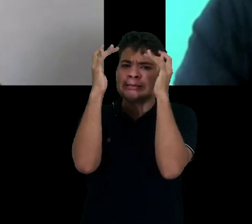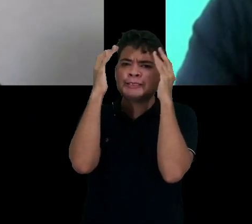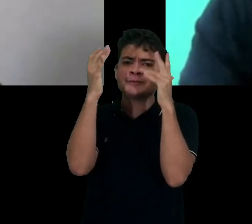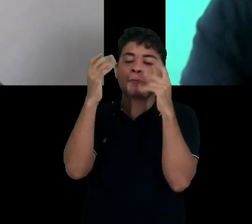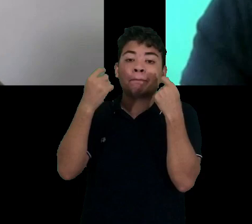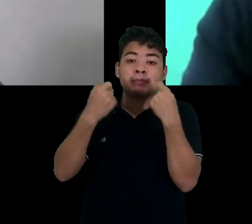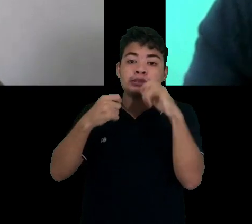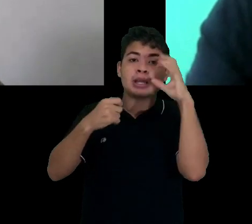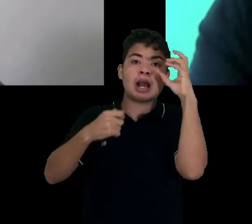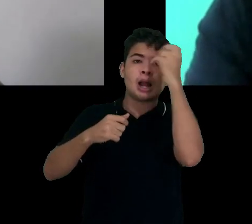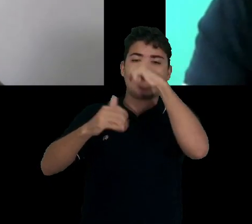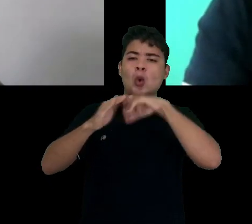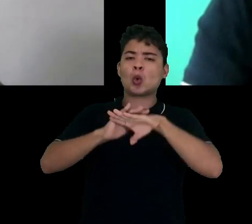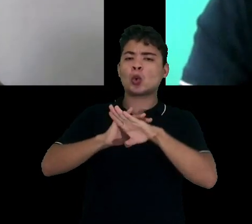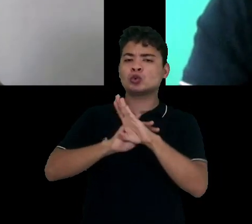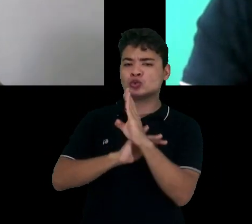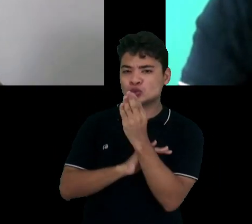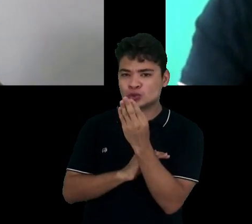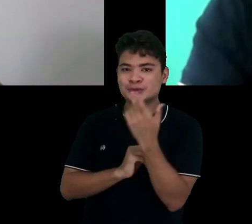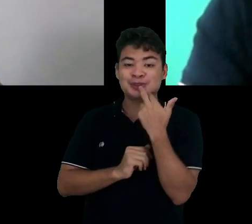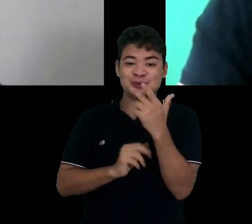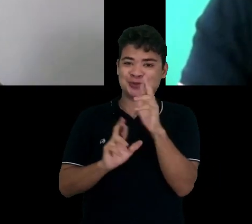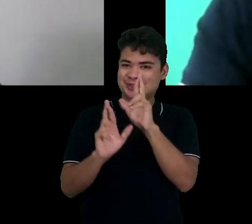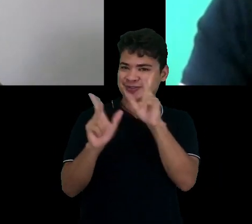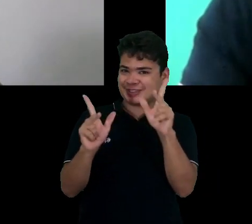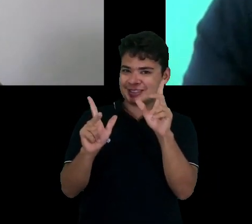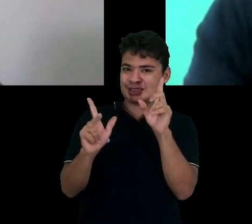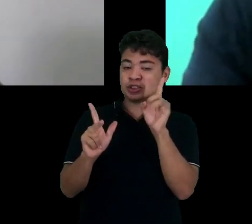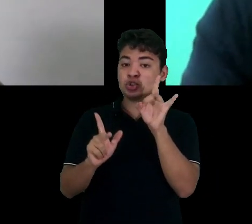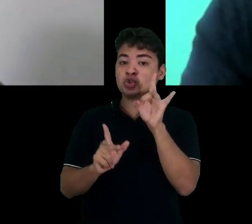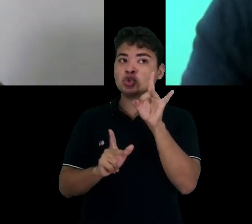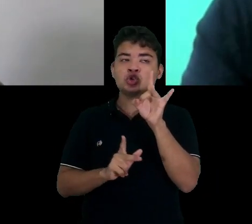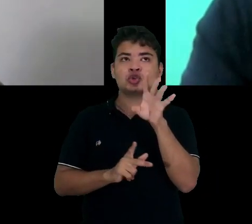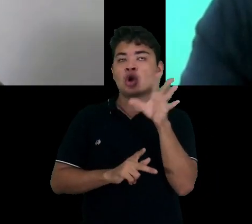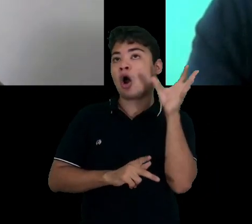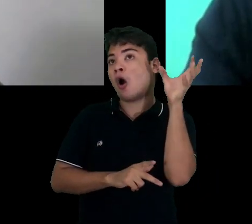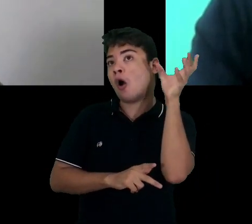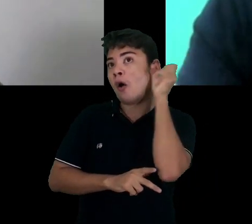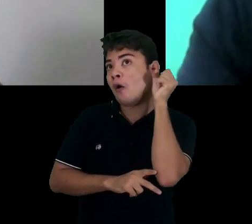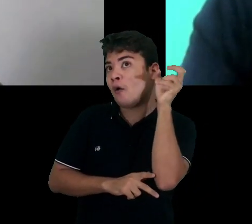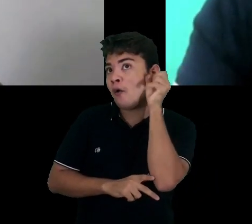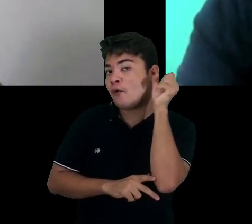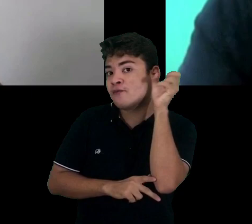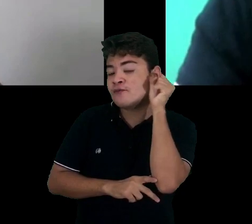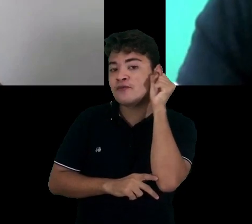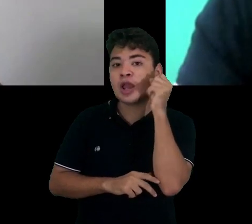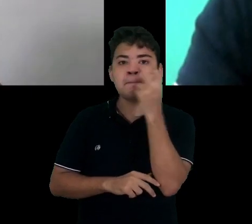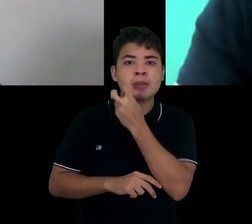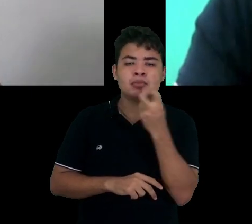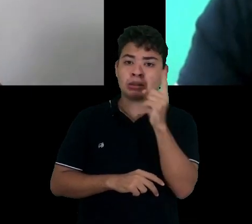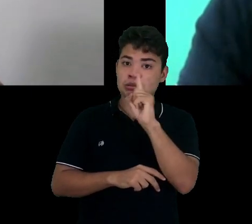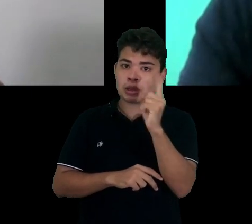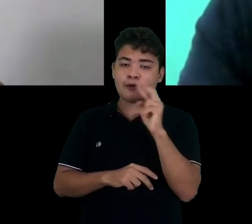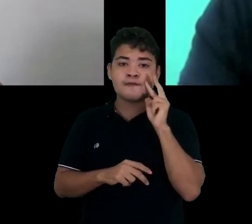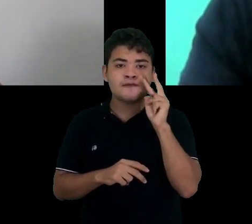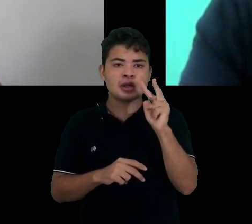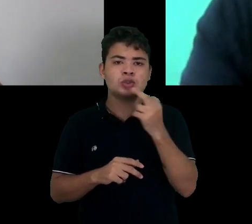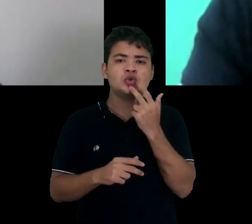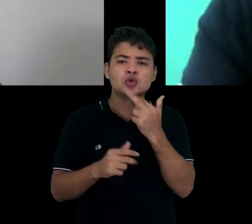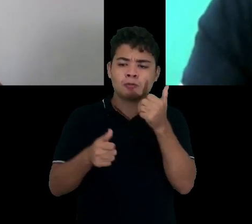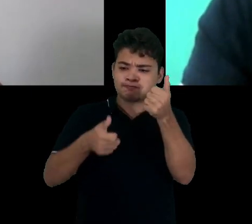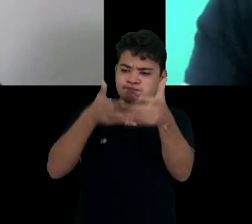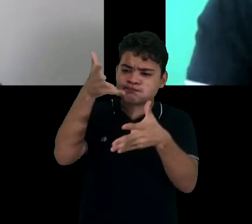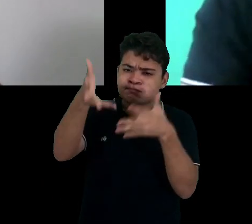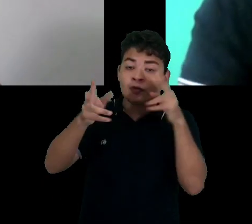tem que acostumar a ver o idioma de uma forma diferente, não só de uma forma oral auditiva, mas a gente passa a enxergar